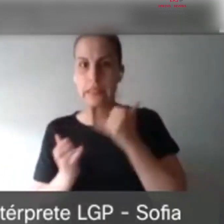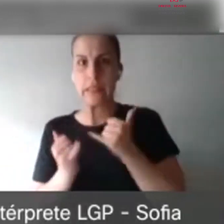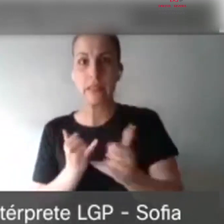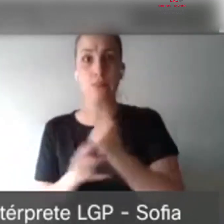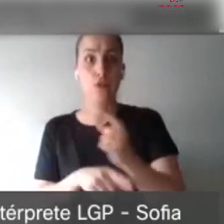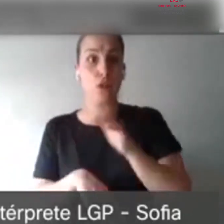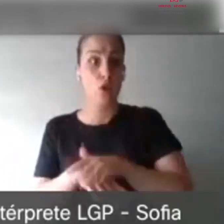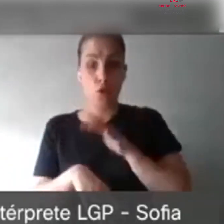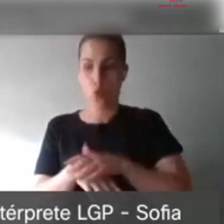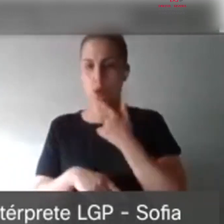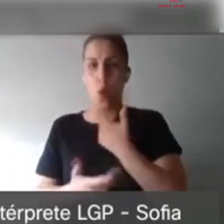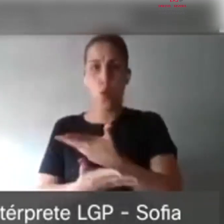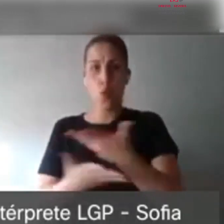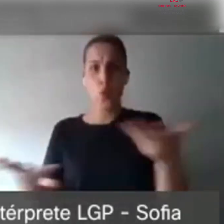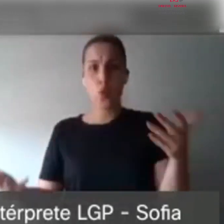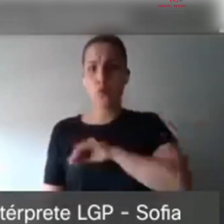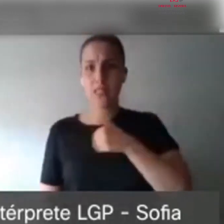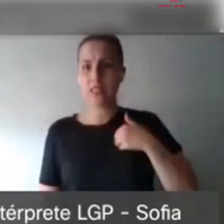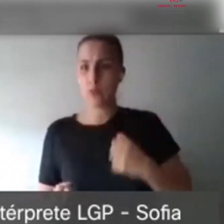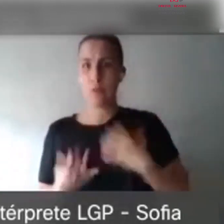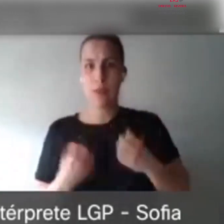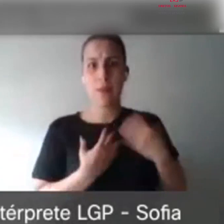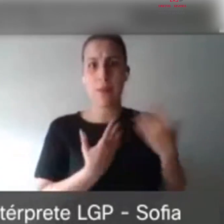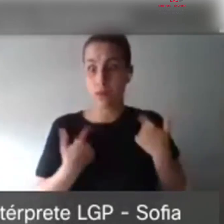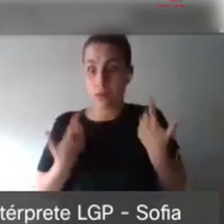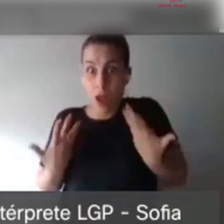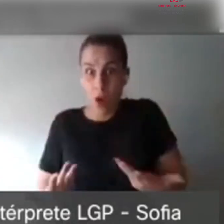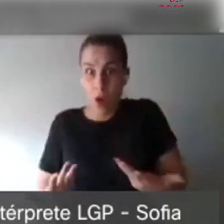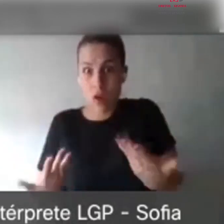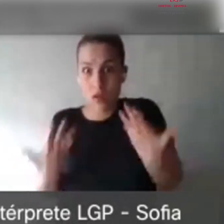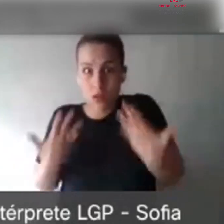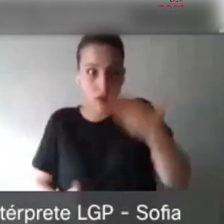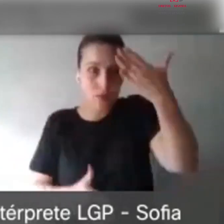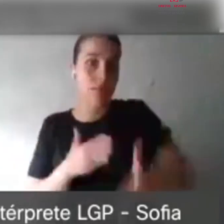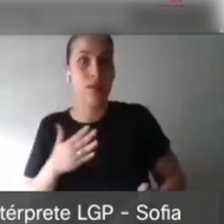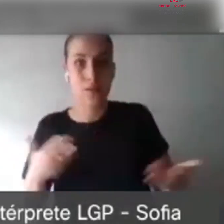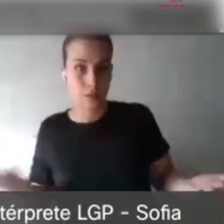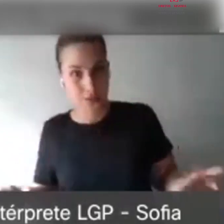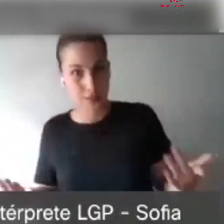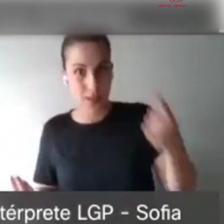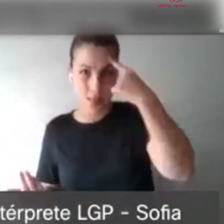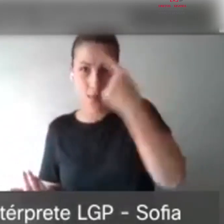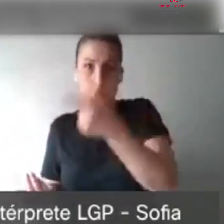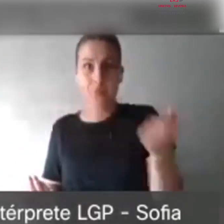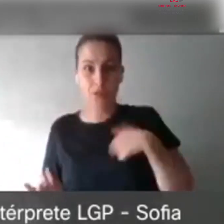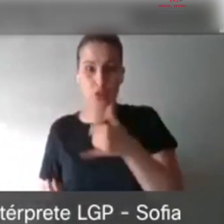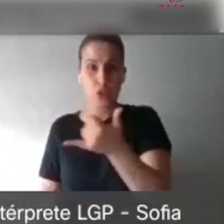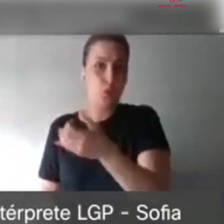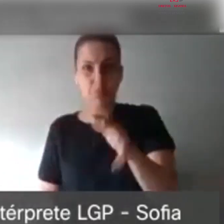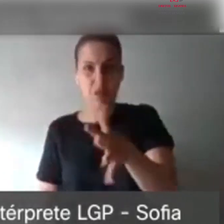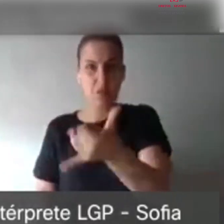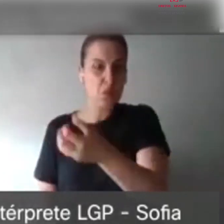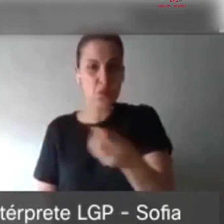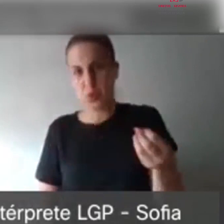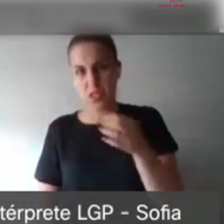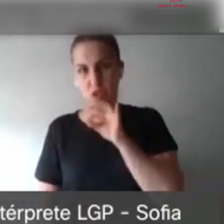saúde que nós tivemos infectados. Isso está a acontecer agora. No meu hospital, é sabido, temos cerca de 200 profissionais